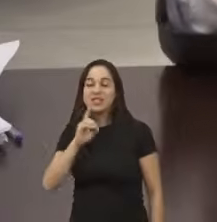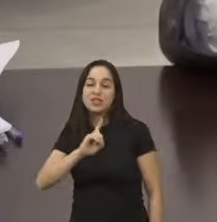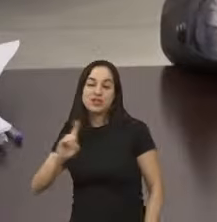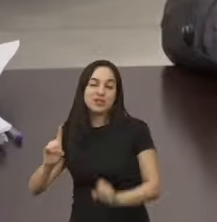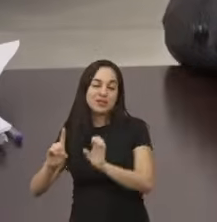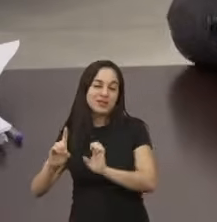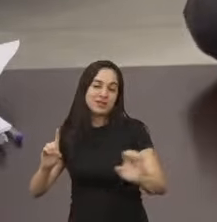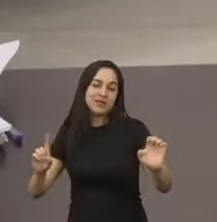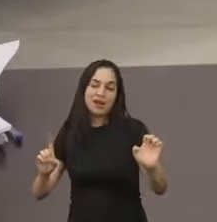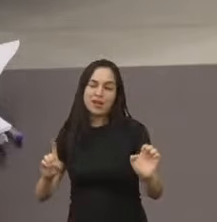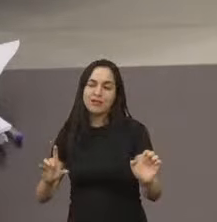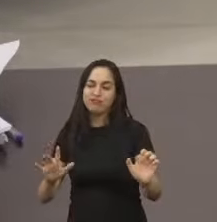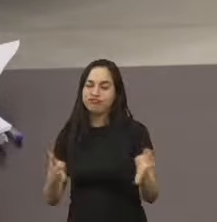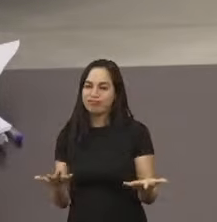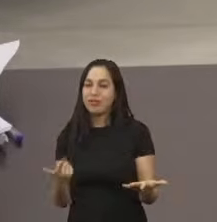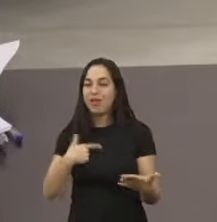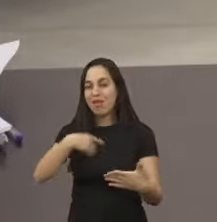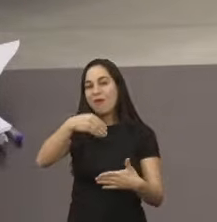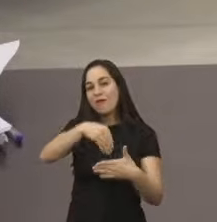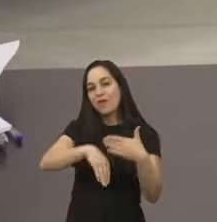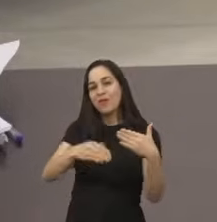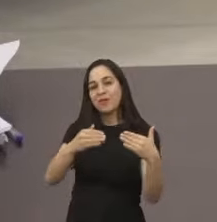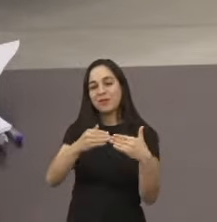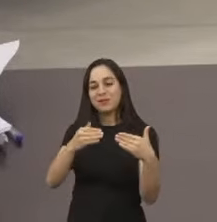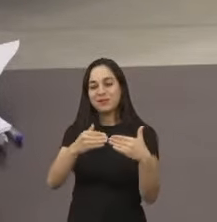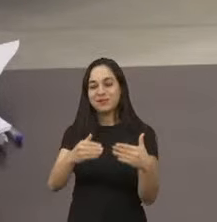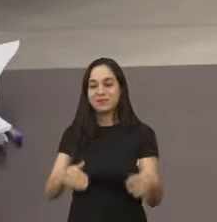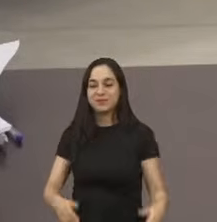de fumaça. Meu voto é favorável.